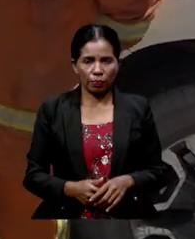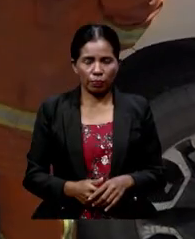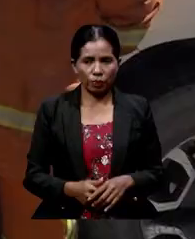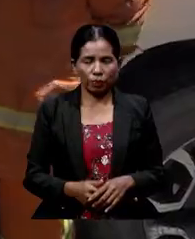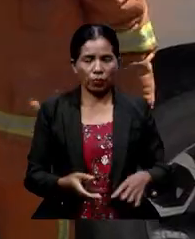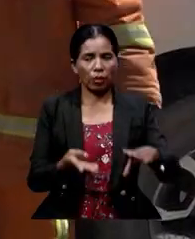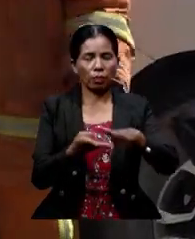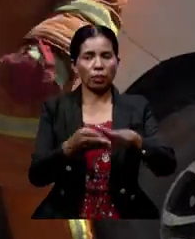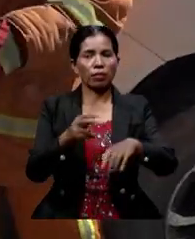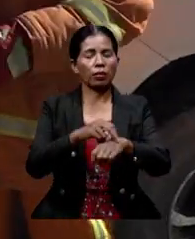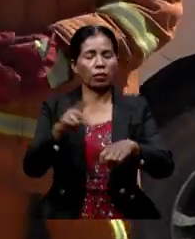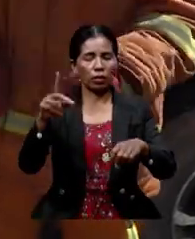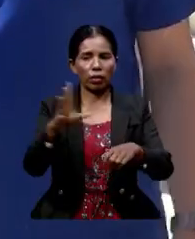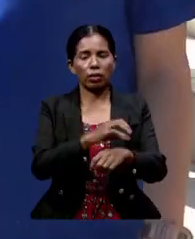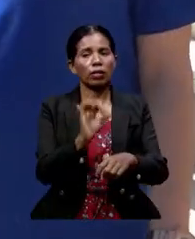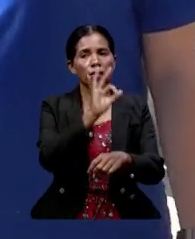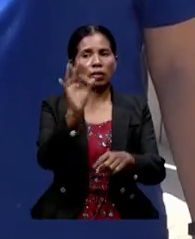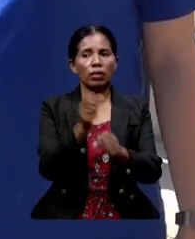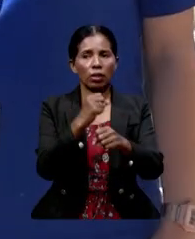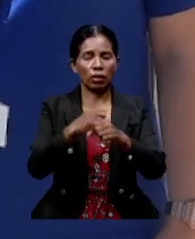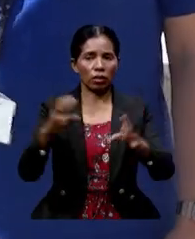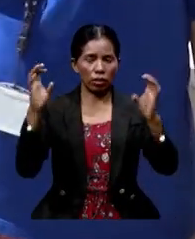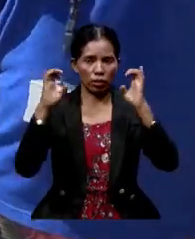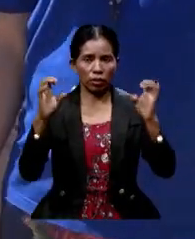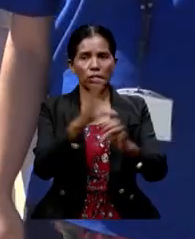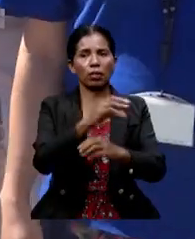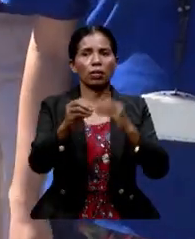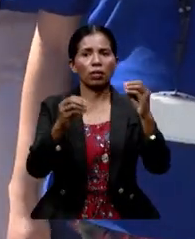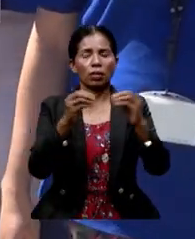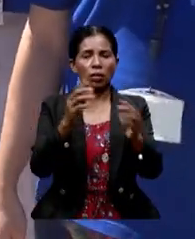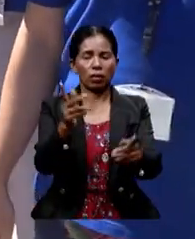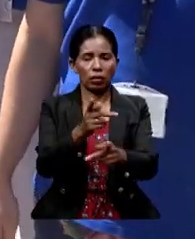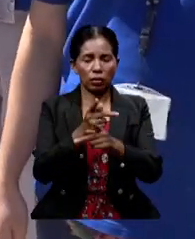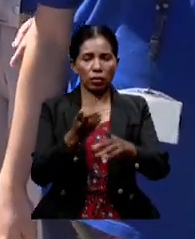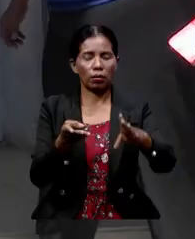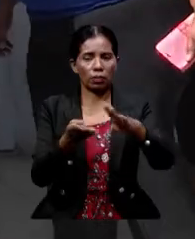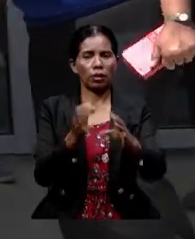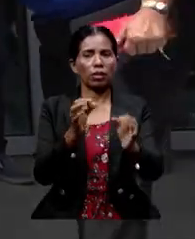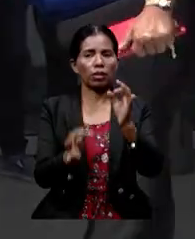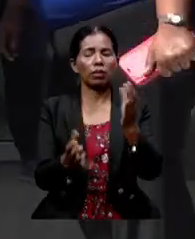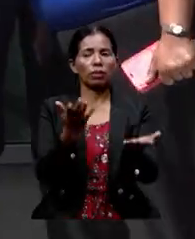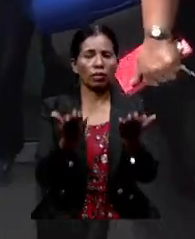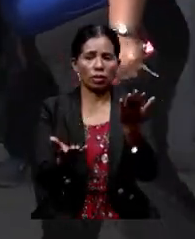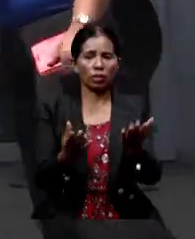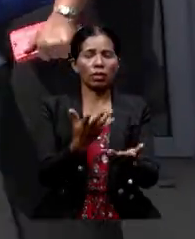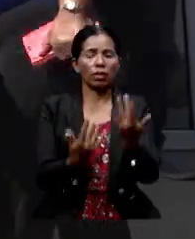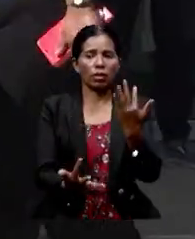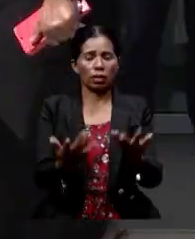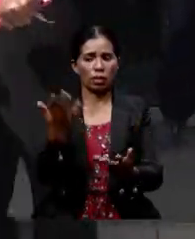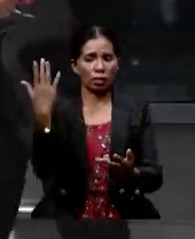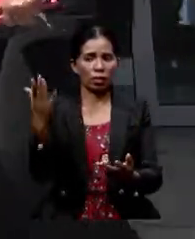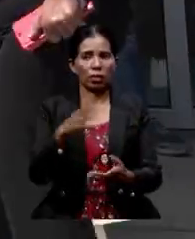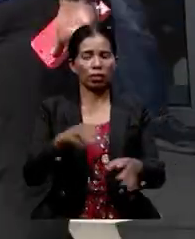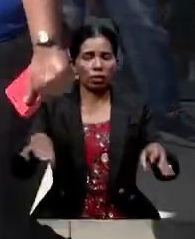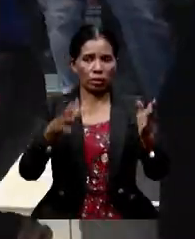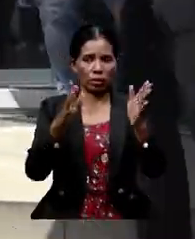Banco Nacional Ultramarino cabeno sexta né, ao exercício simulação, onde assegura o banco cara que acontece incêndio e fatal refere. E exercício né, funcionário